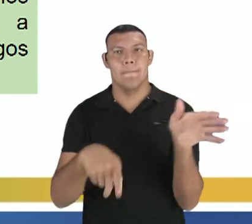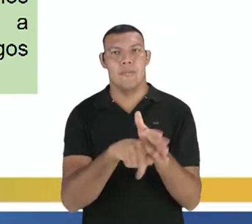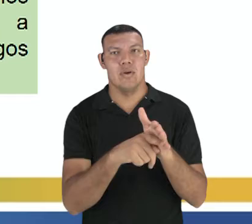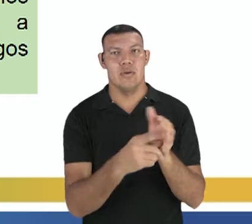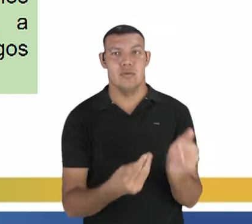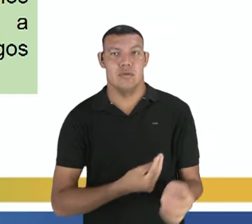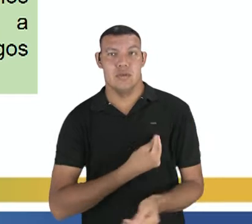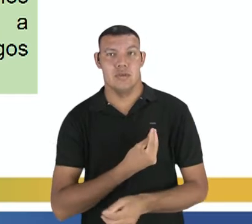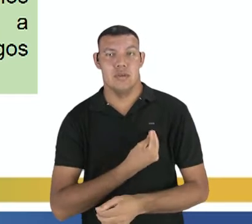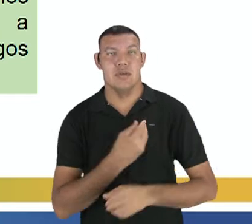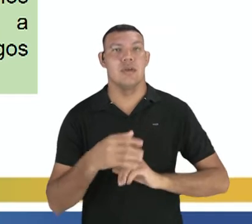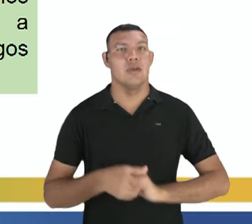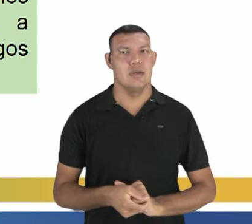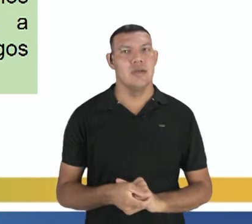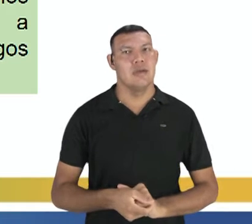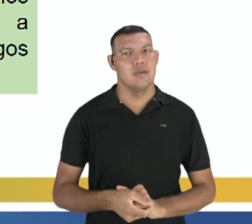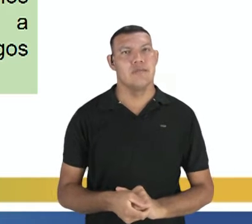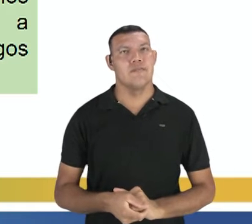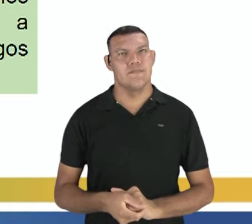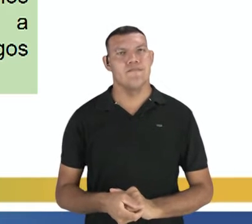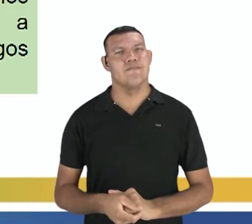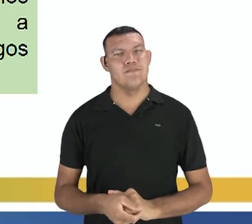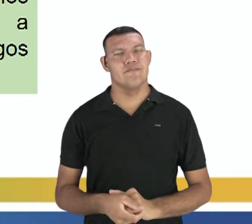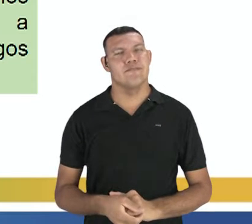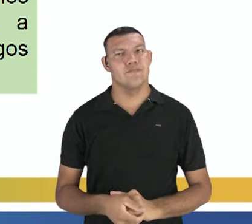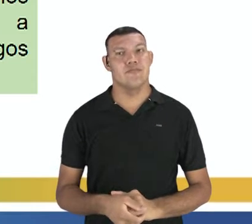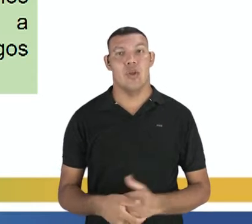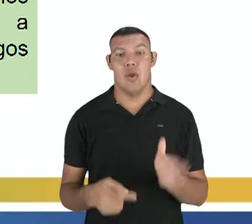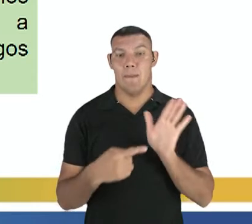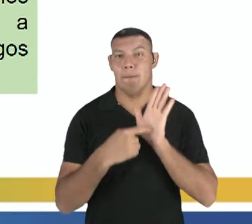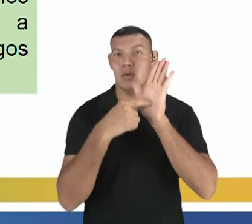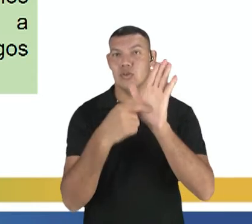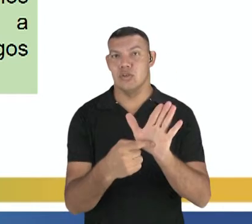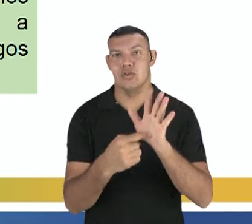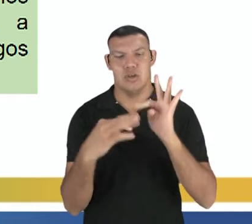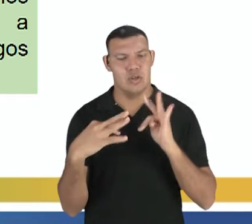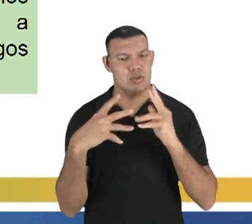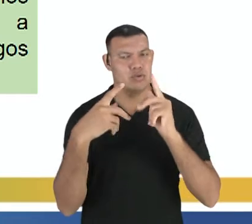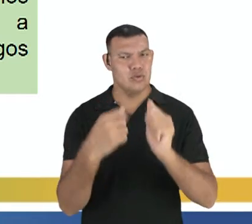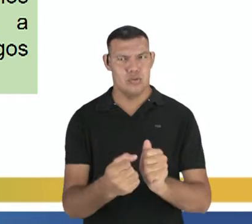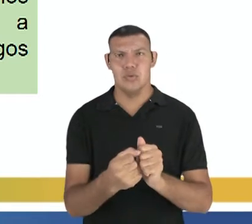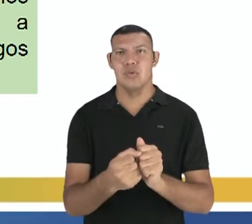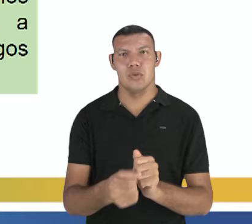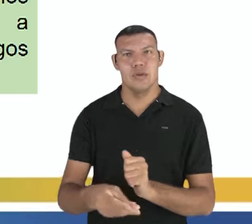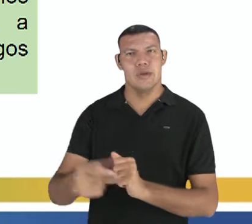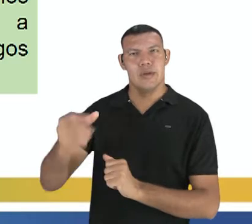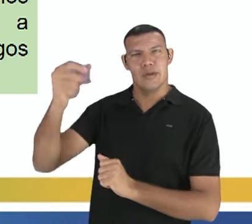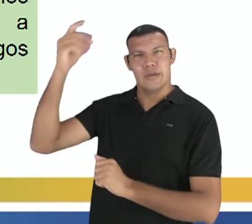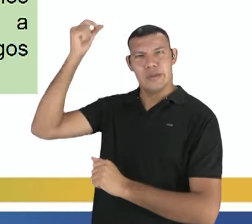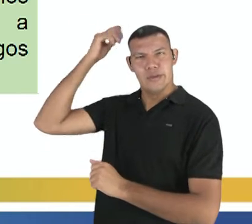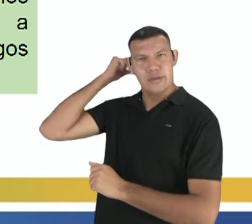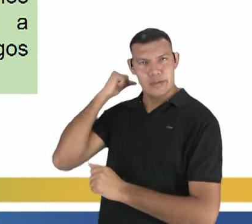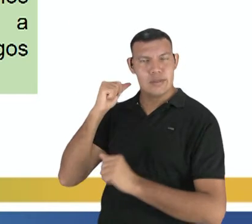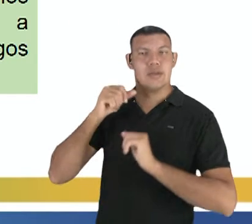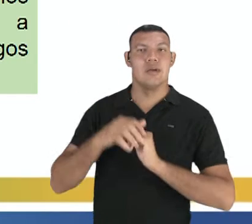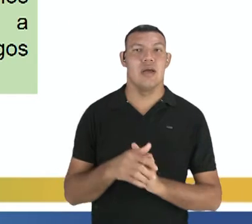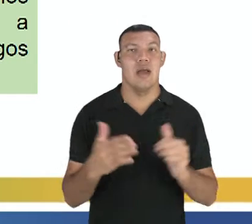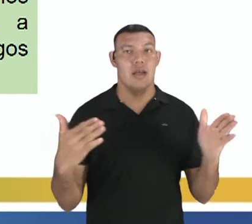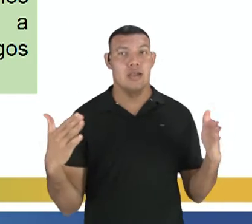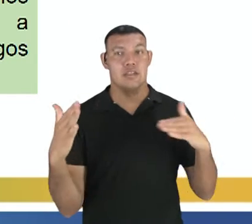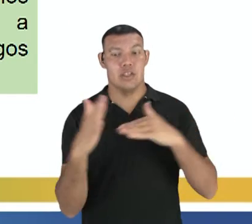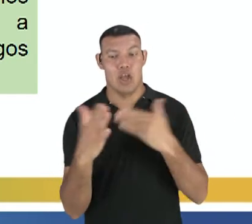é a árvore, mostrando todos os ancestrais até chegar a um ancestral em comum.